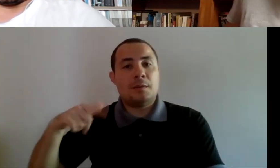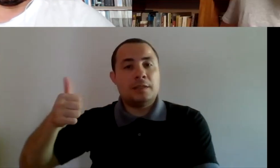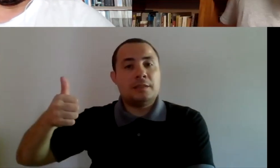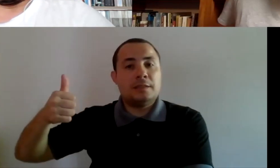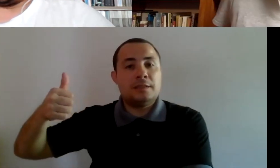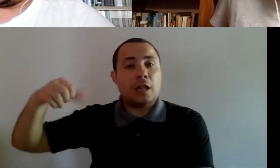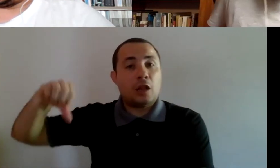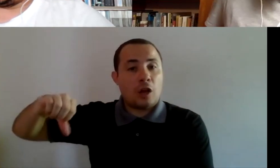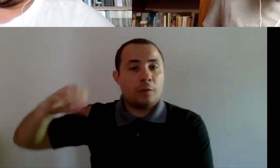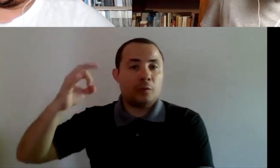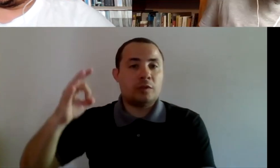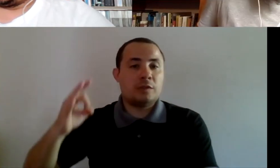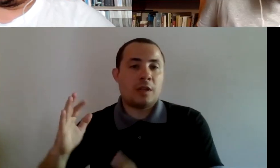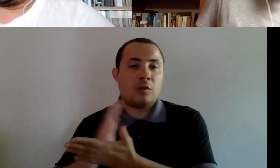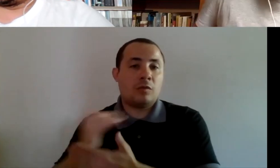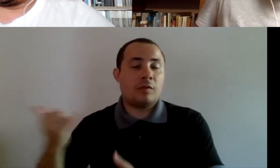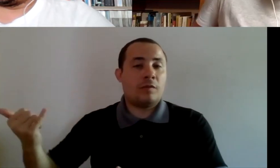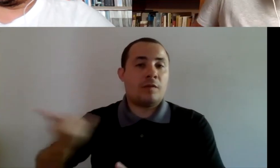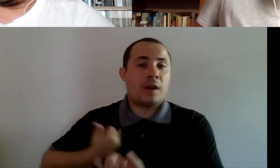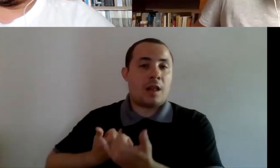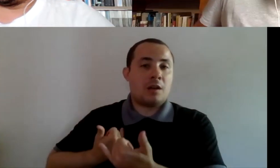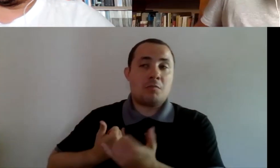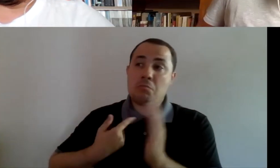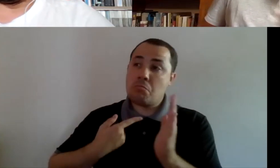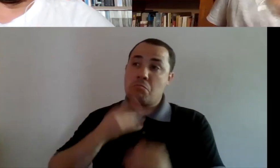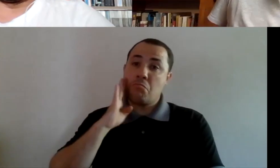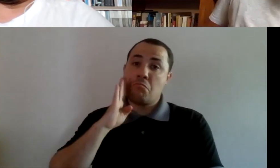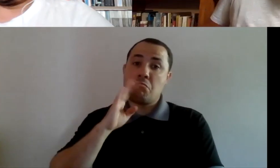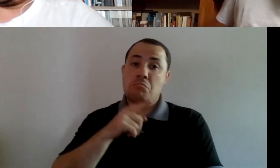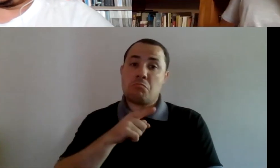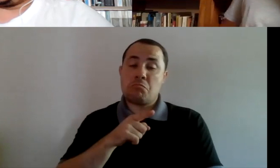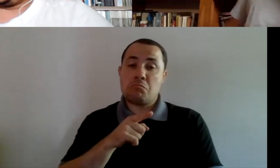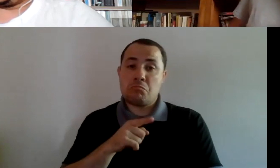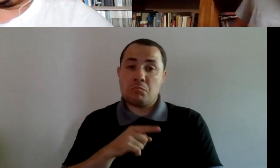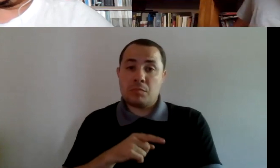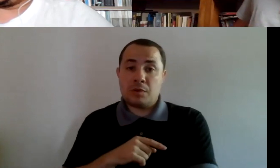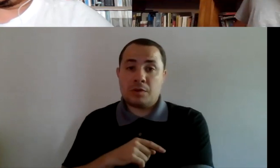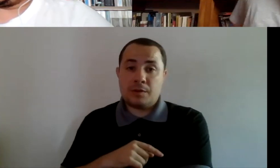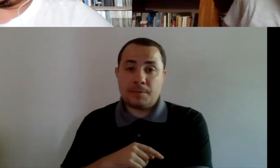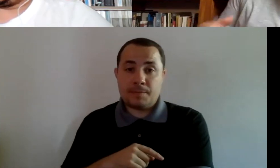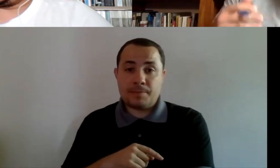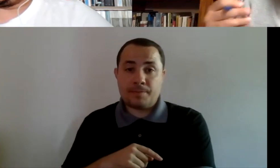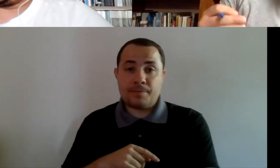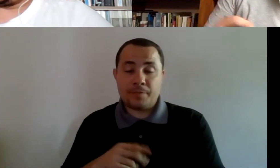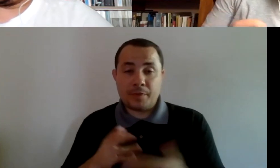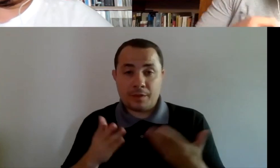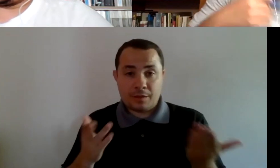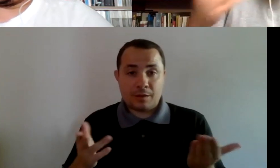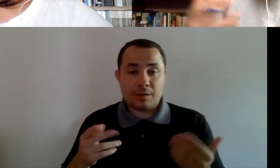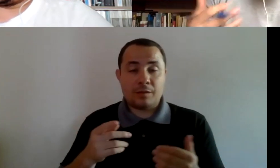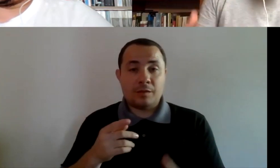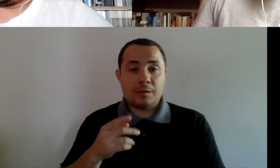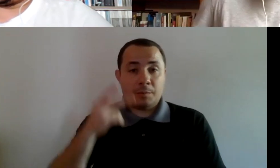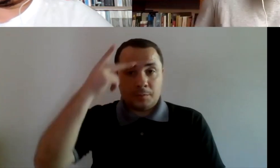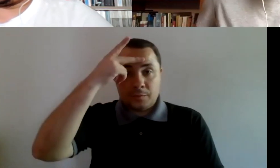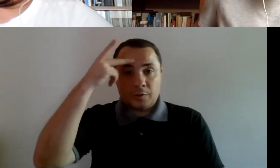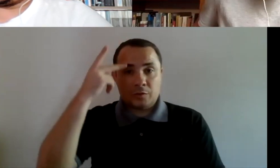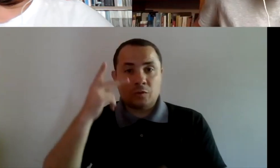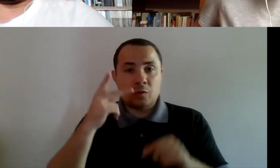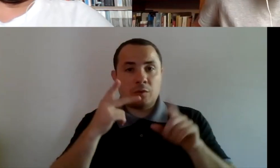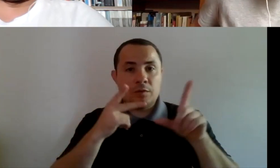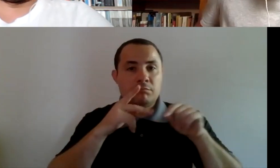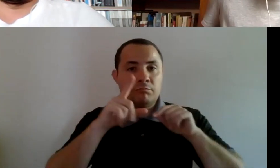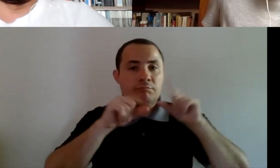alguém, recomendação de alguém. Né? Ou seja, você ter uma curadoria interessante, né, na biblioteca, de escolher o que você está pondo